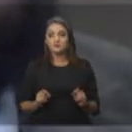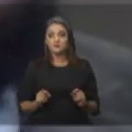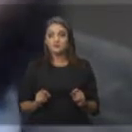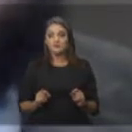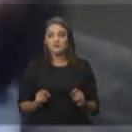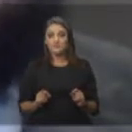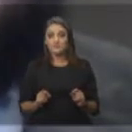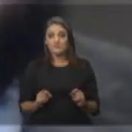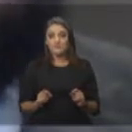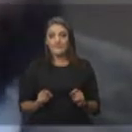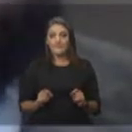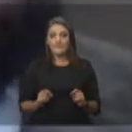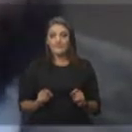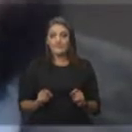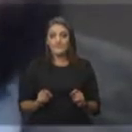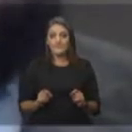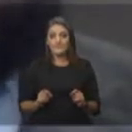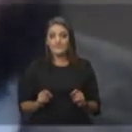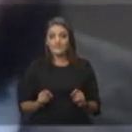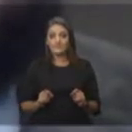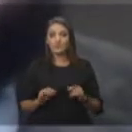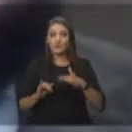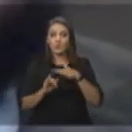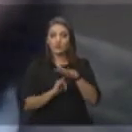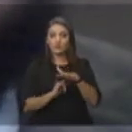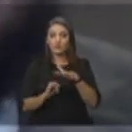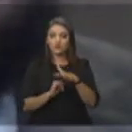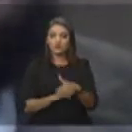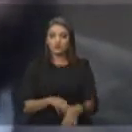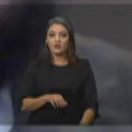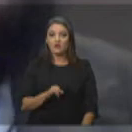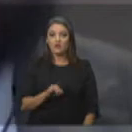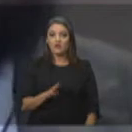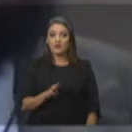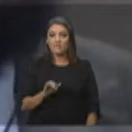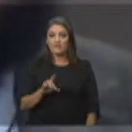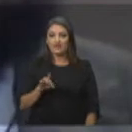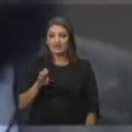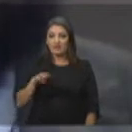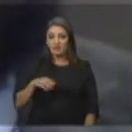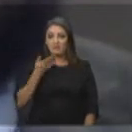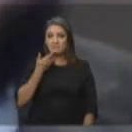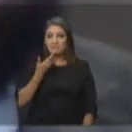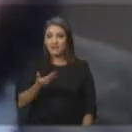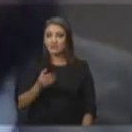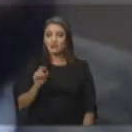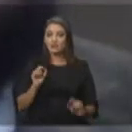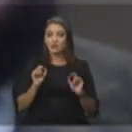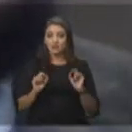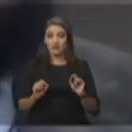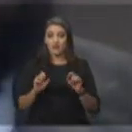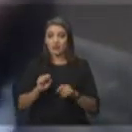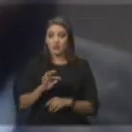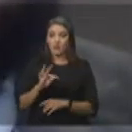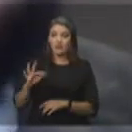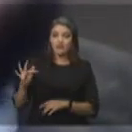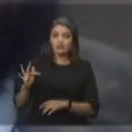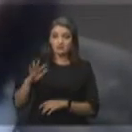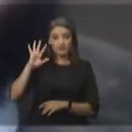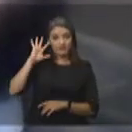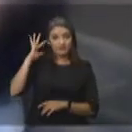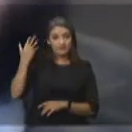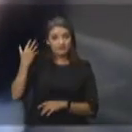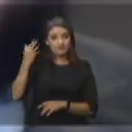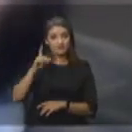ministras, o que o Instituto Ibidem pleiteia é a necessidade que o Supremo atue para